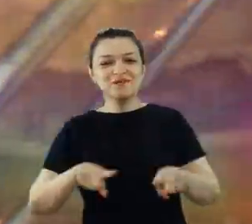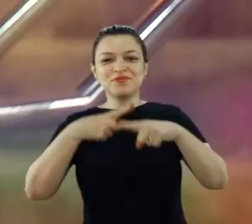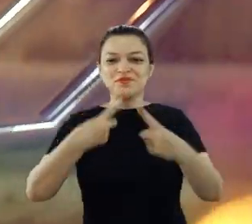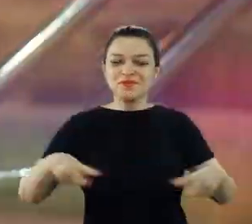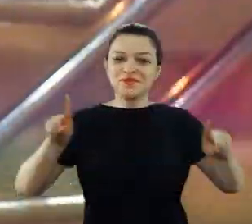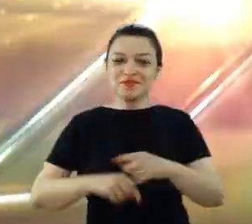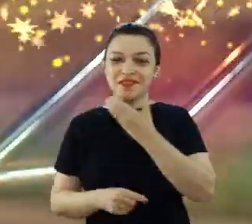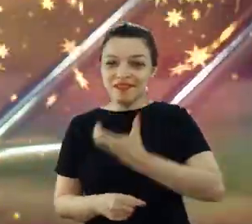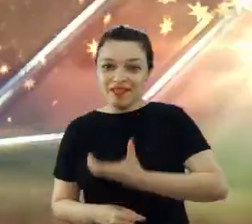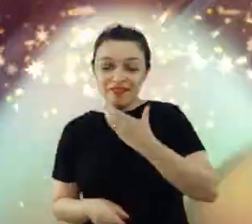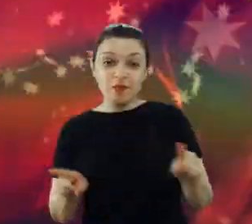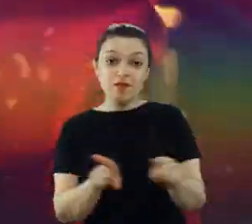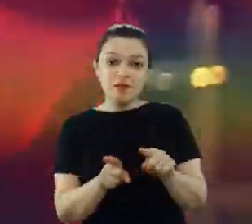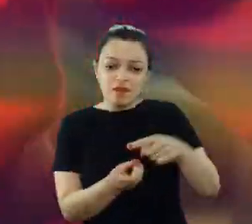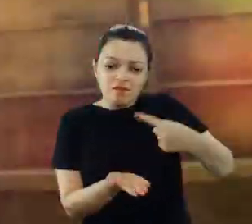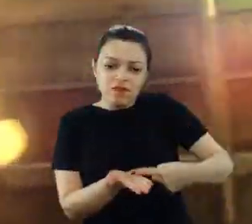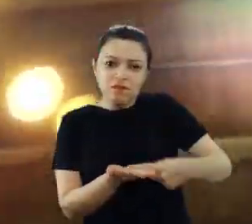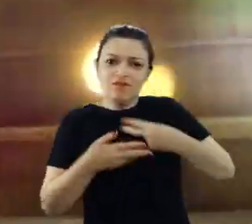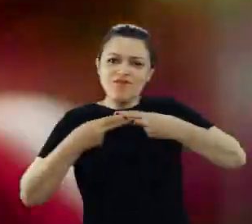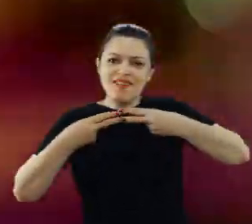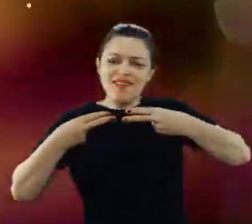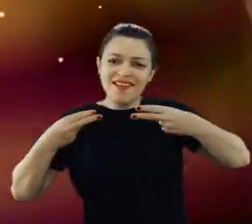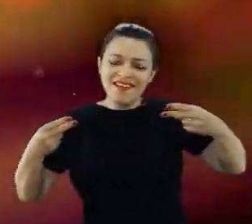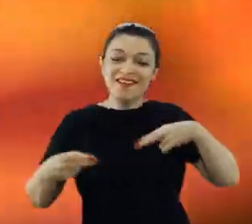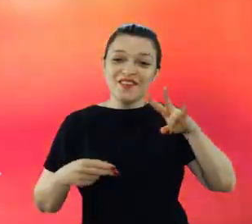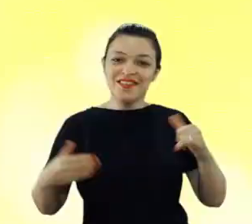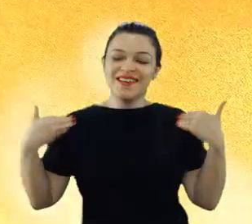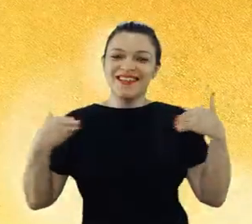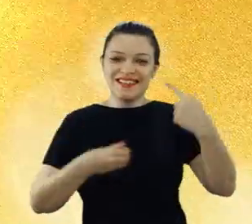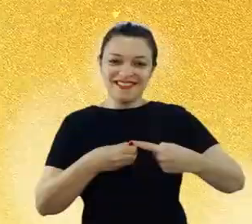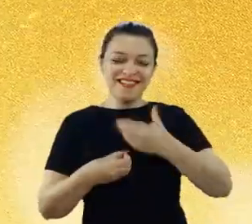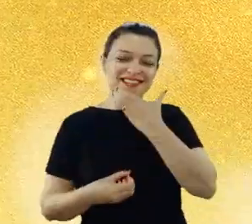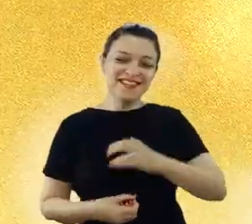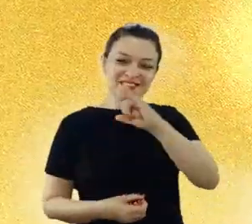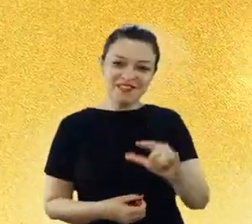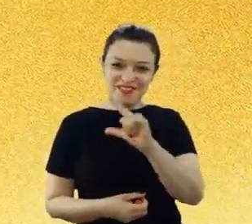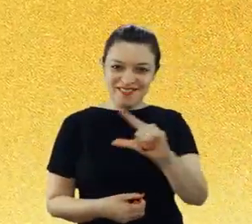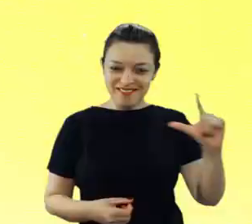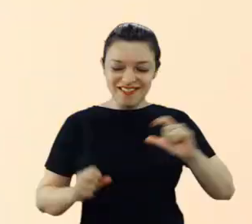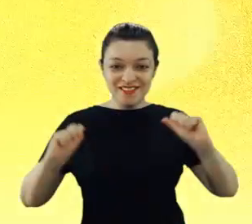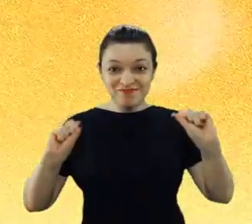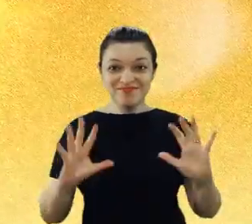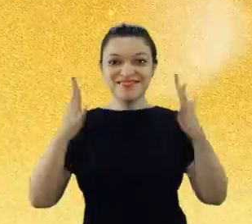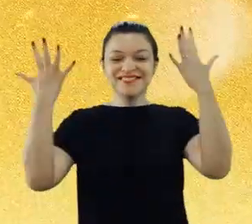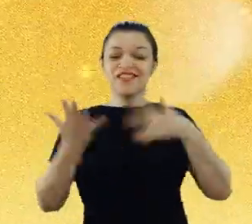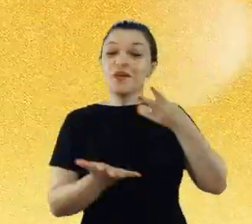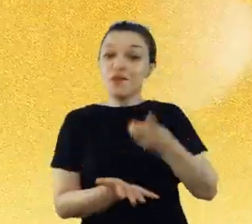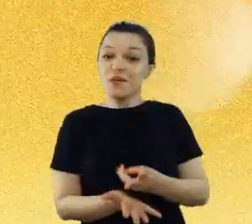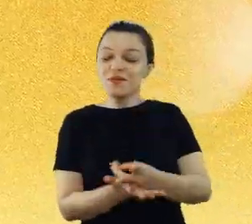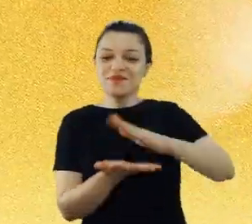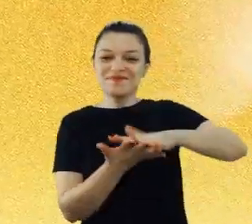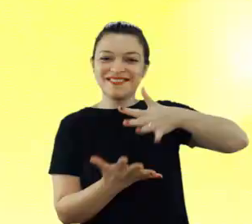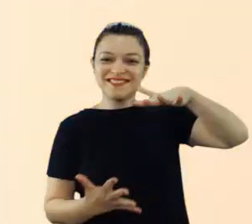natal e com todas as outras atrações que vão alegrar a cidade natal de Joinville um espetáculo que